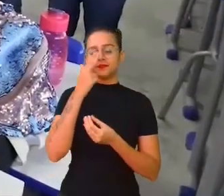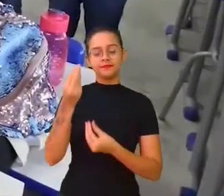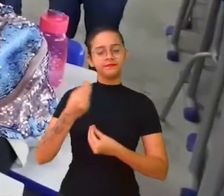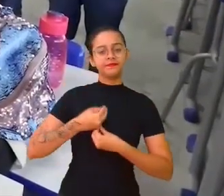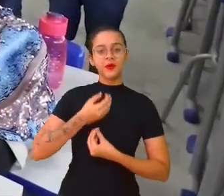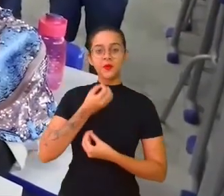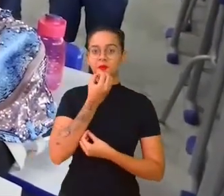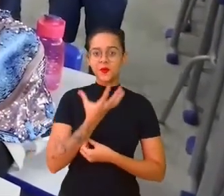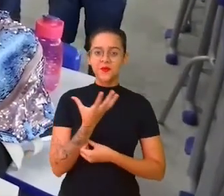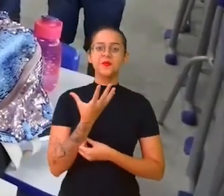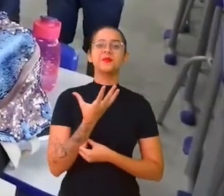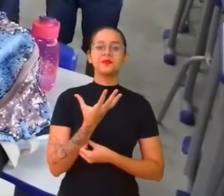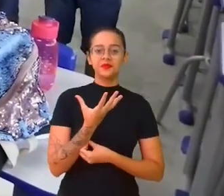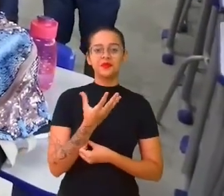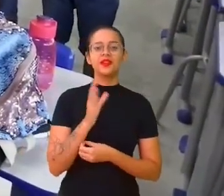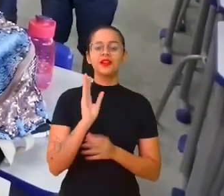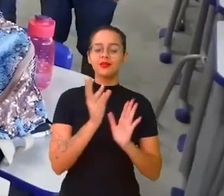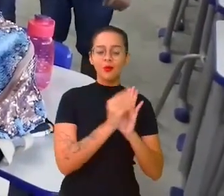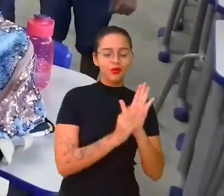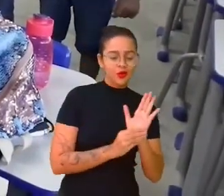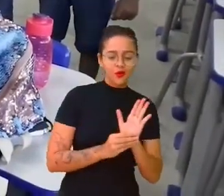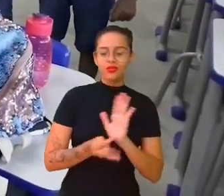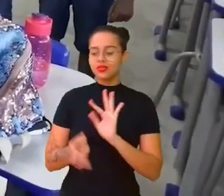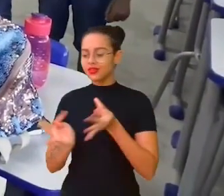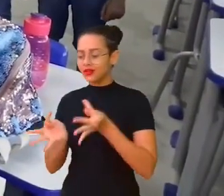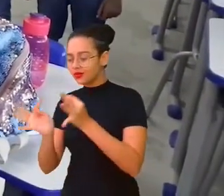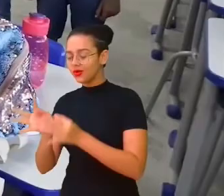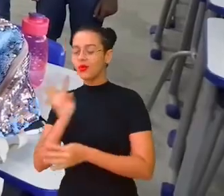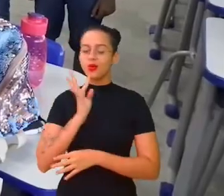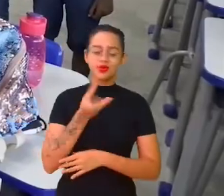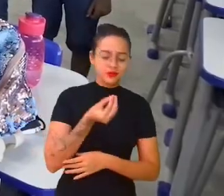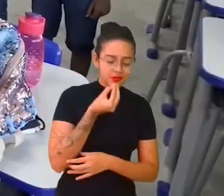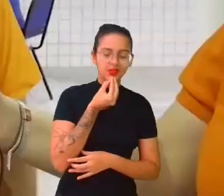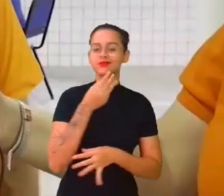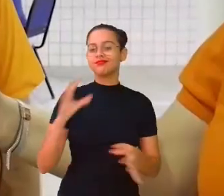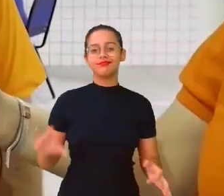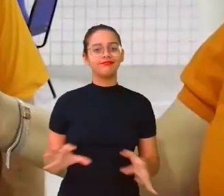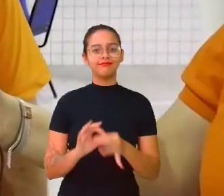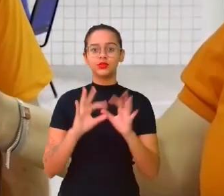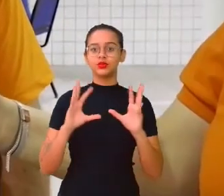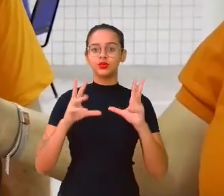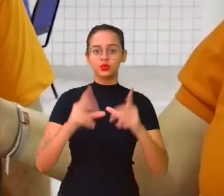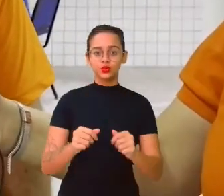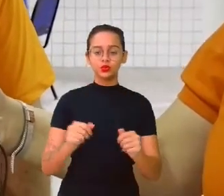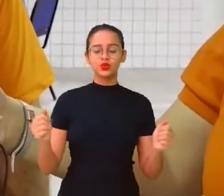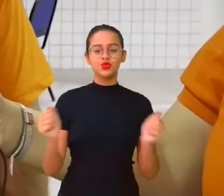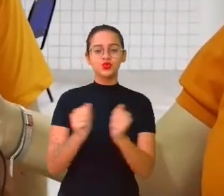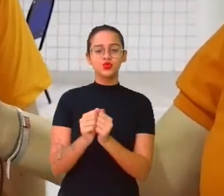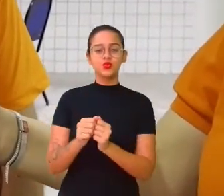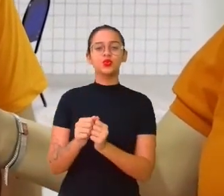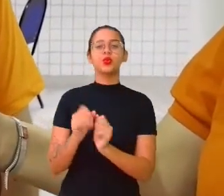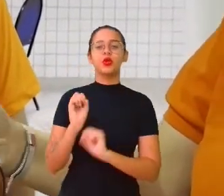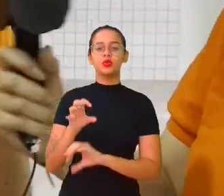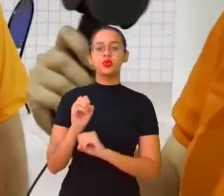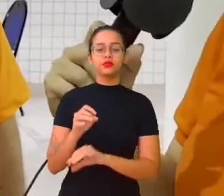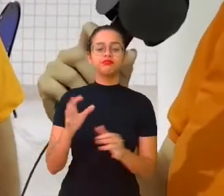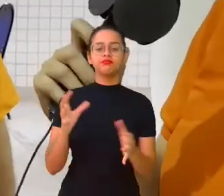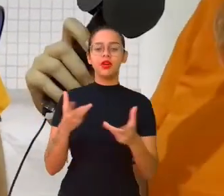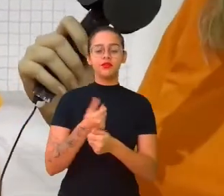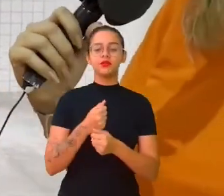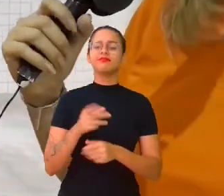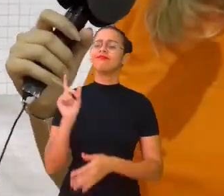dois lados, né? Gerar conteúdo, gerar tecnologia e conhecimento e fazer agregar tecnologia com educação, eu acho que é fantástico.